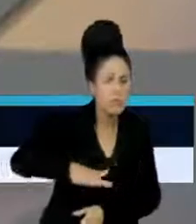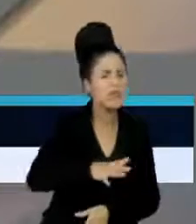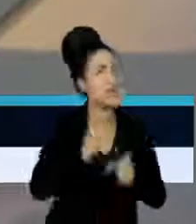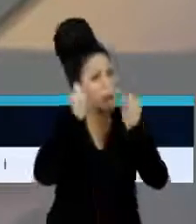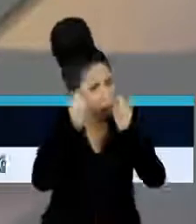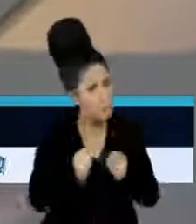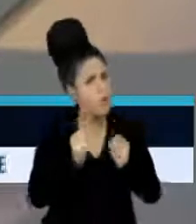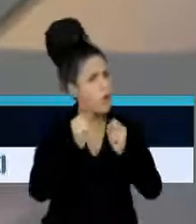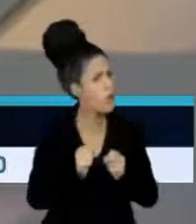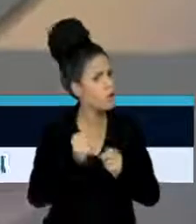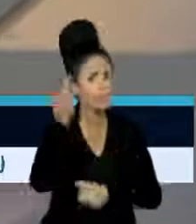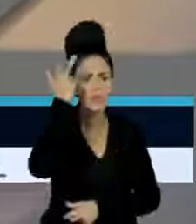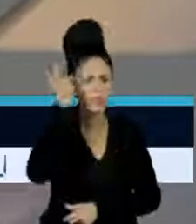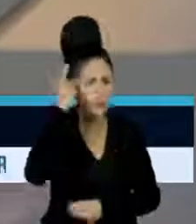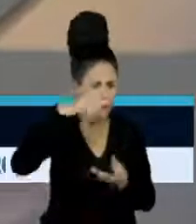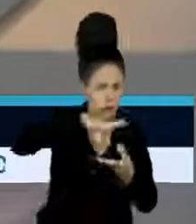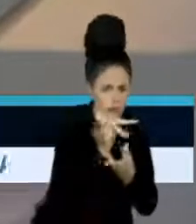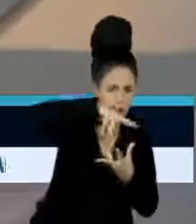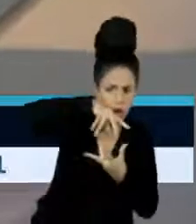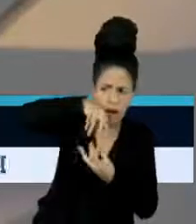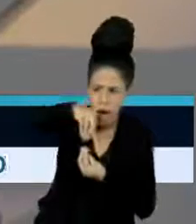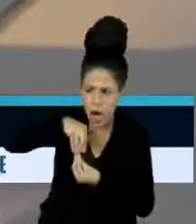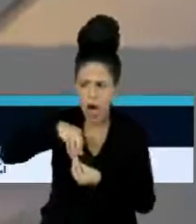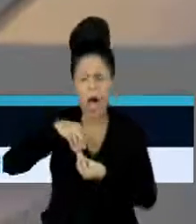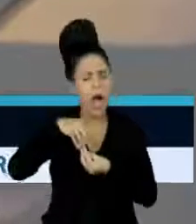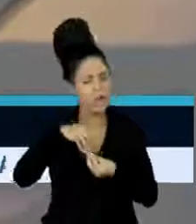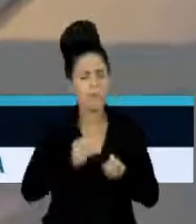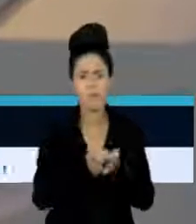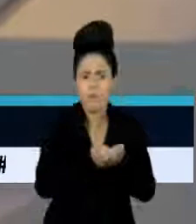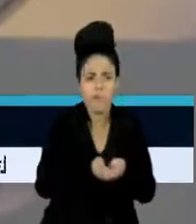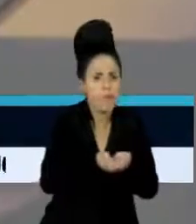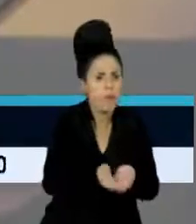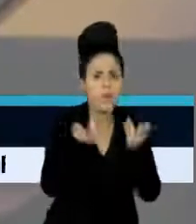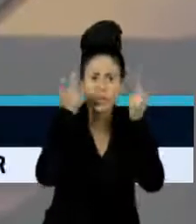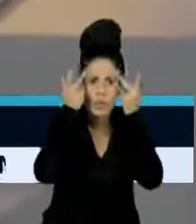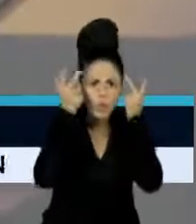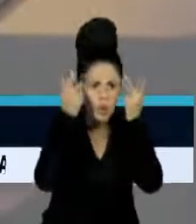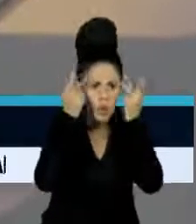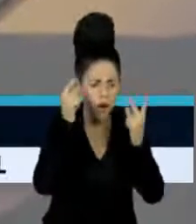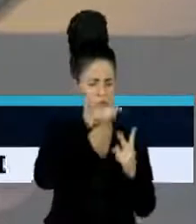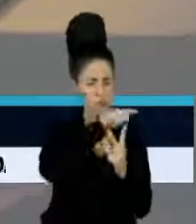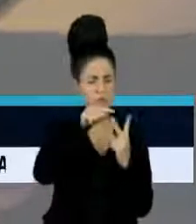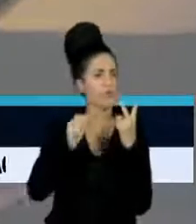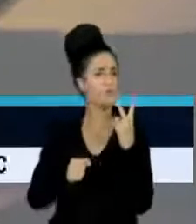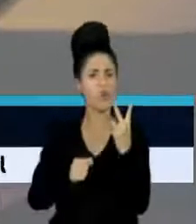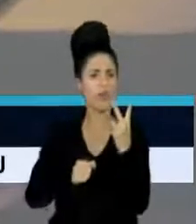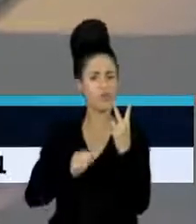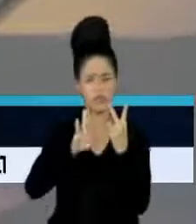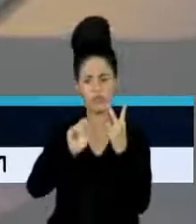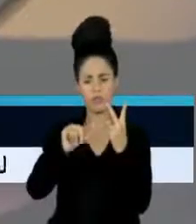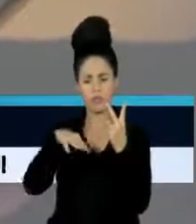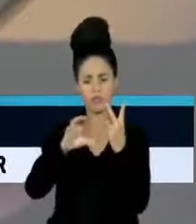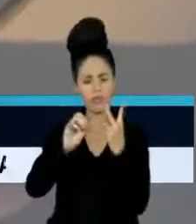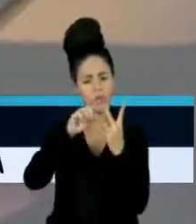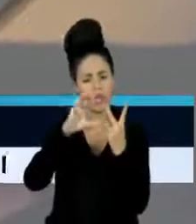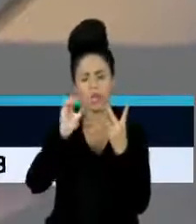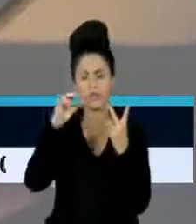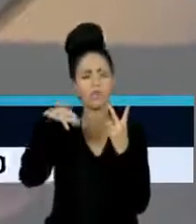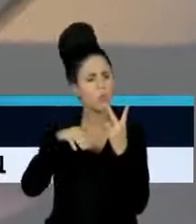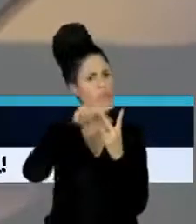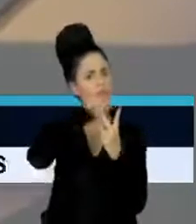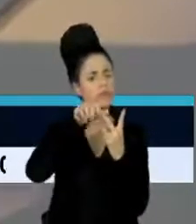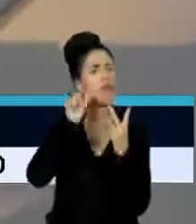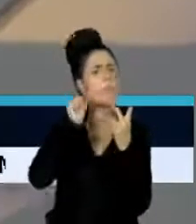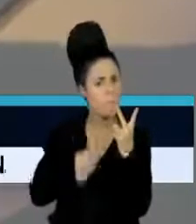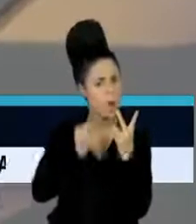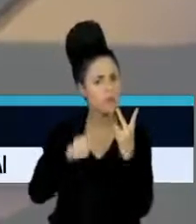pode ser ocupado pela imprensa, pode ser ocupado por um indigenista famoso, como era o caso dele. Mas o